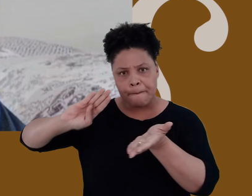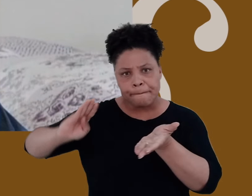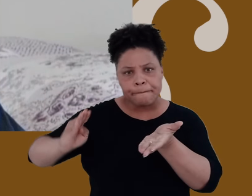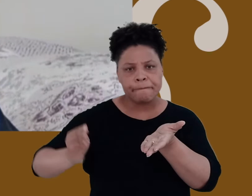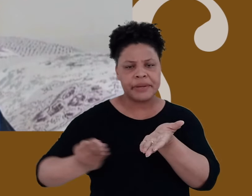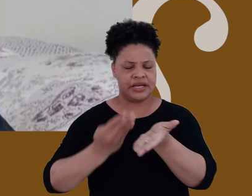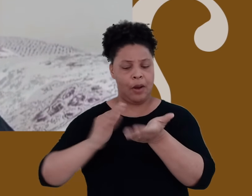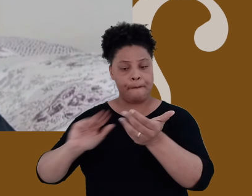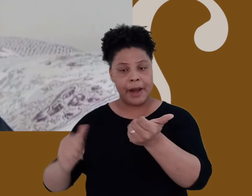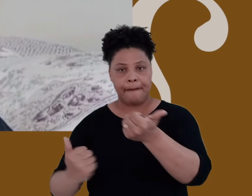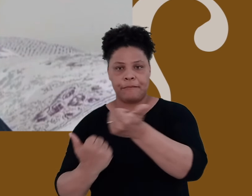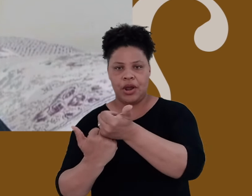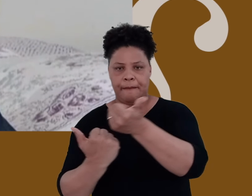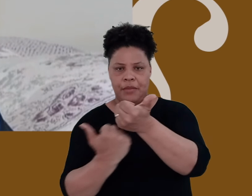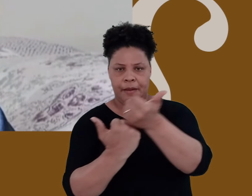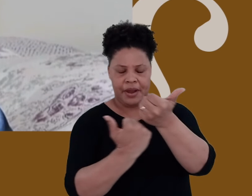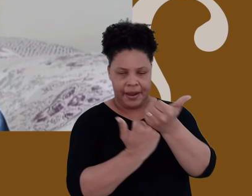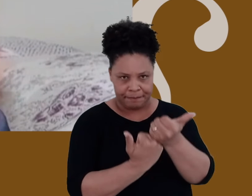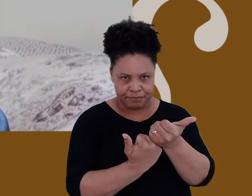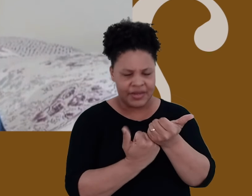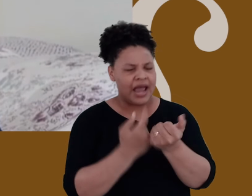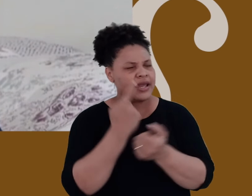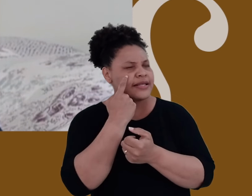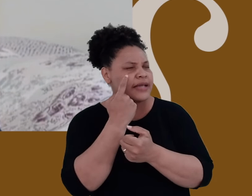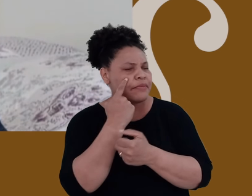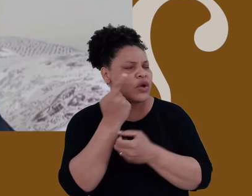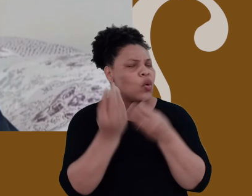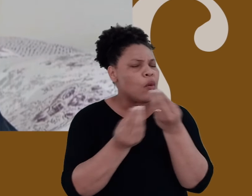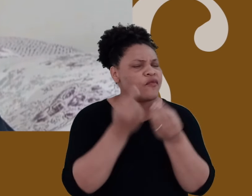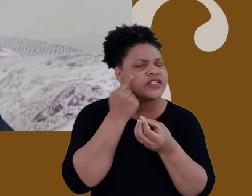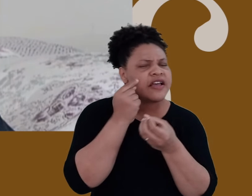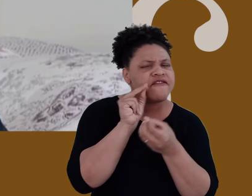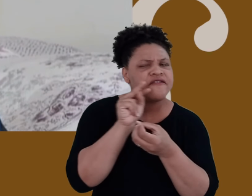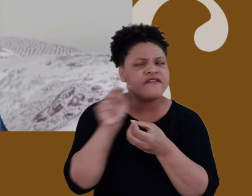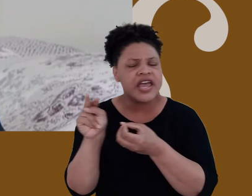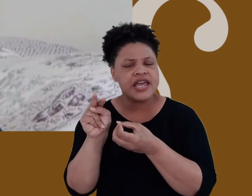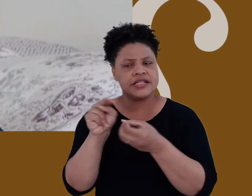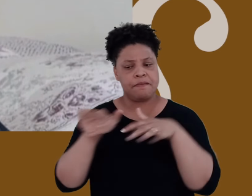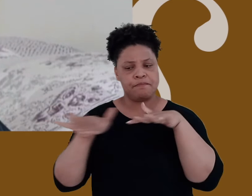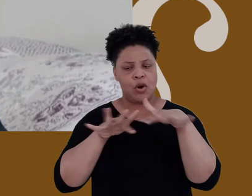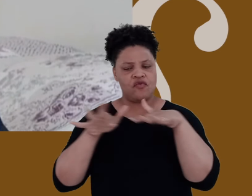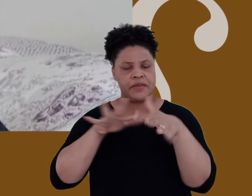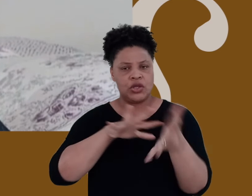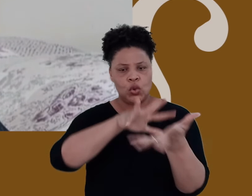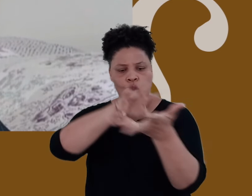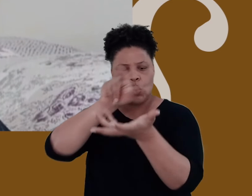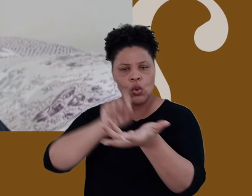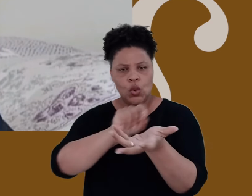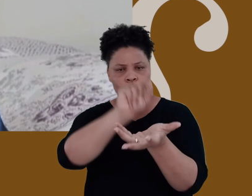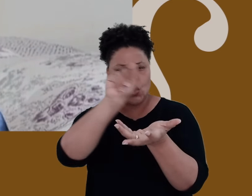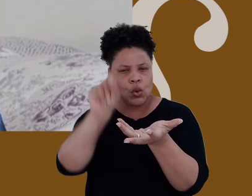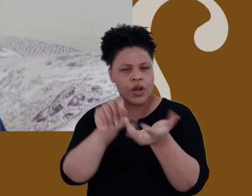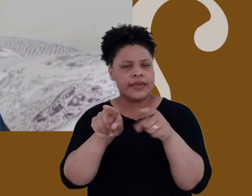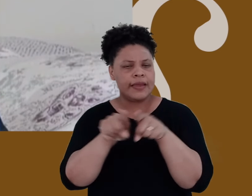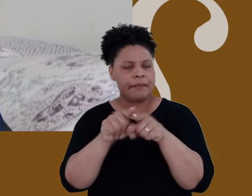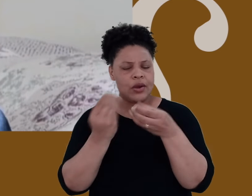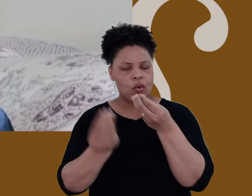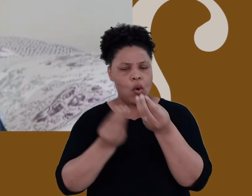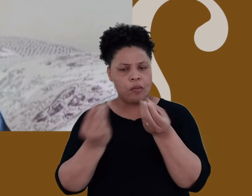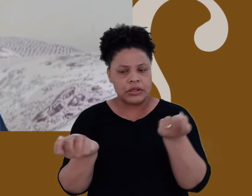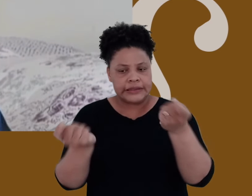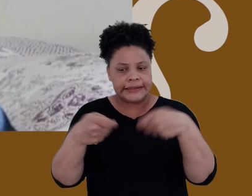apoiar esse segmento. E eu queria saber como você vê esse movimento global, com a sua opinião sobre esse assunto, e também como que você acha que esse